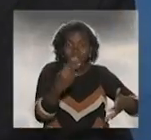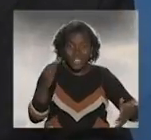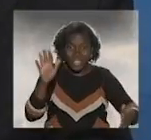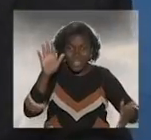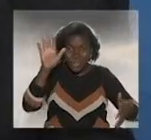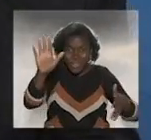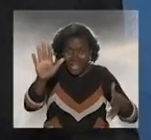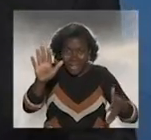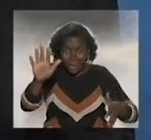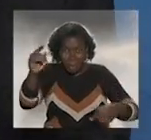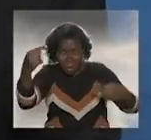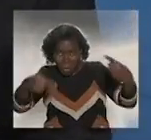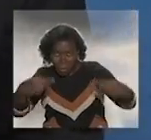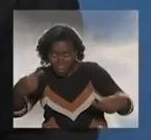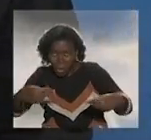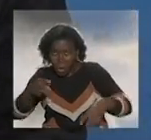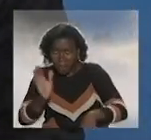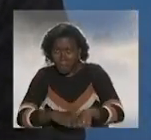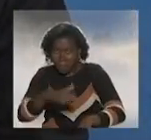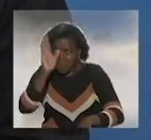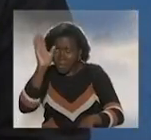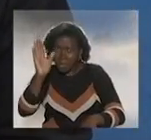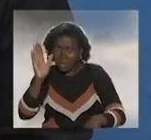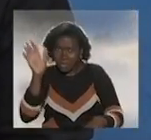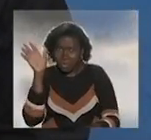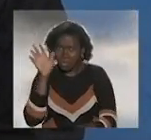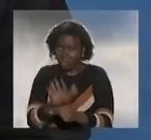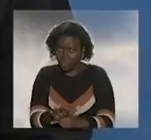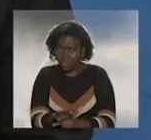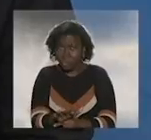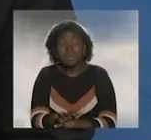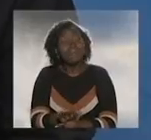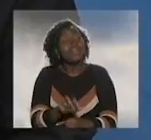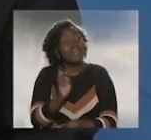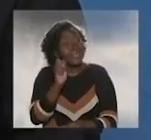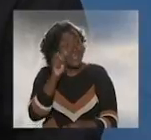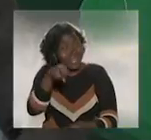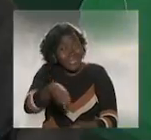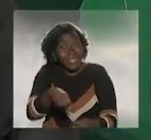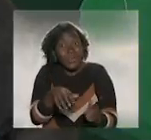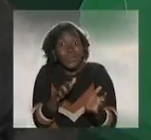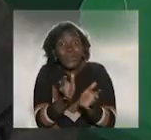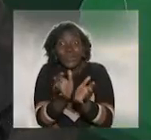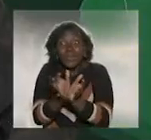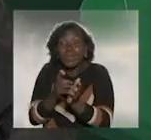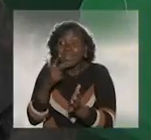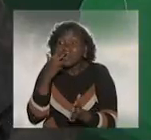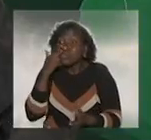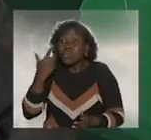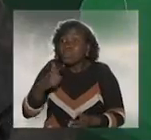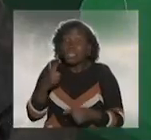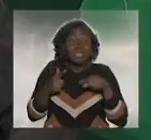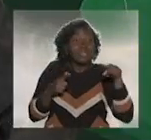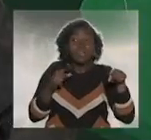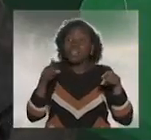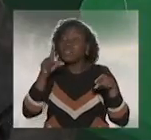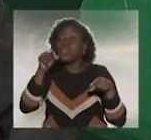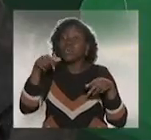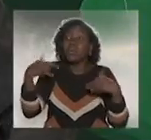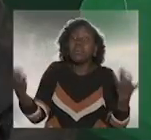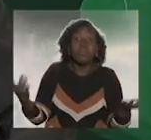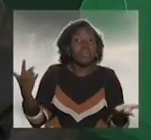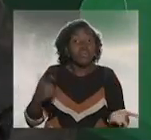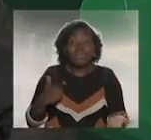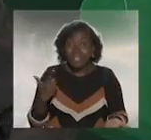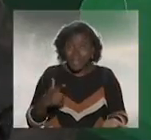dois candidatos para que possam concorrer passa a existir de forma mais clara, né? Sem dúvida, os clubes ficam sem alternativas de